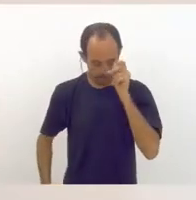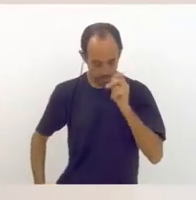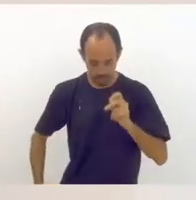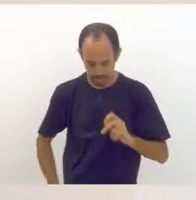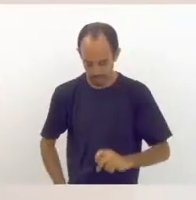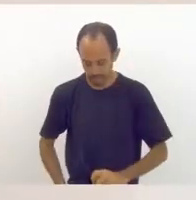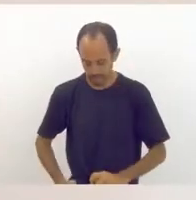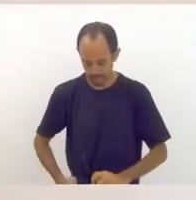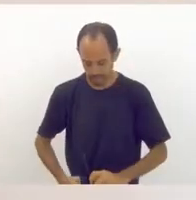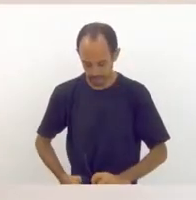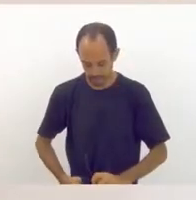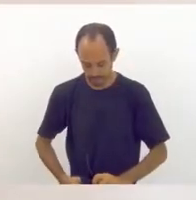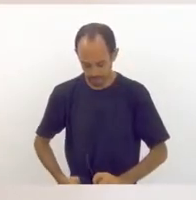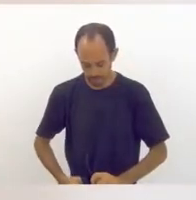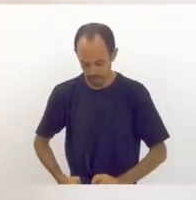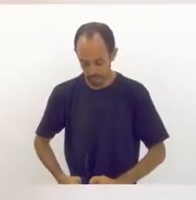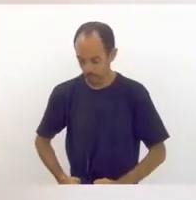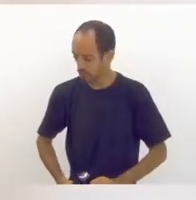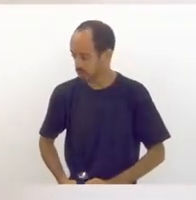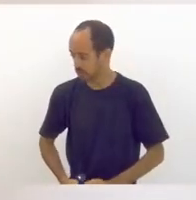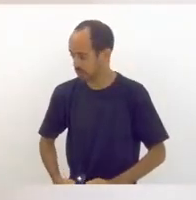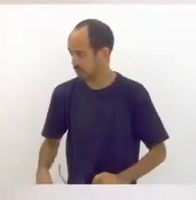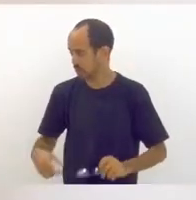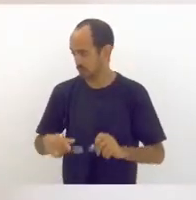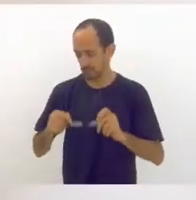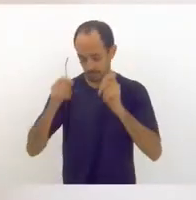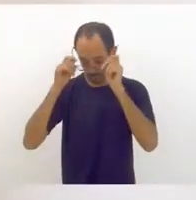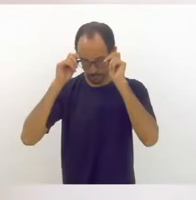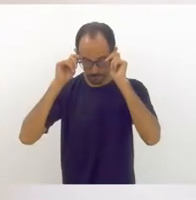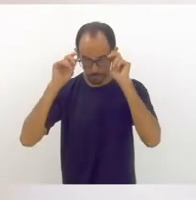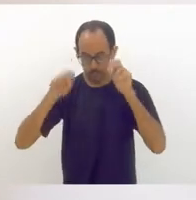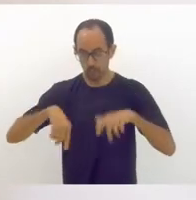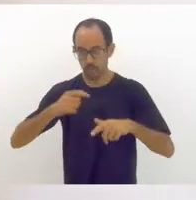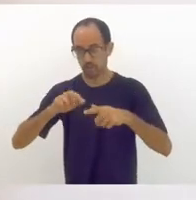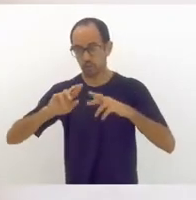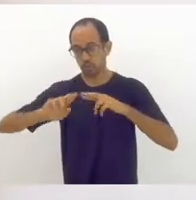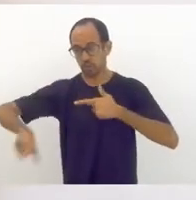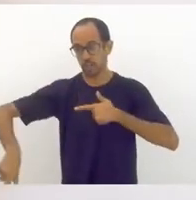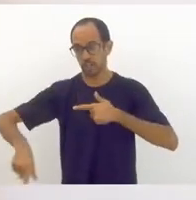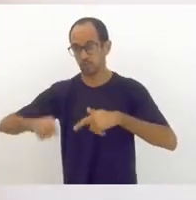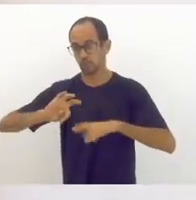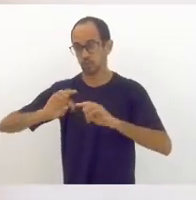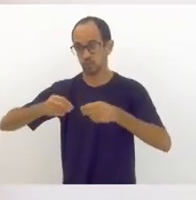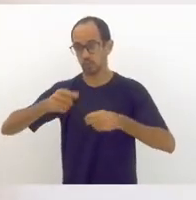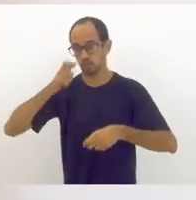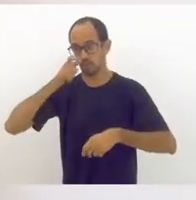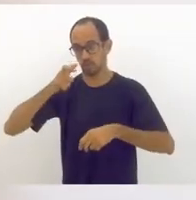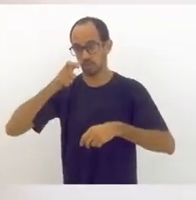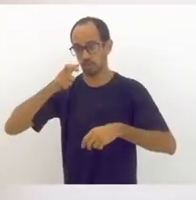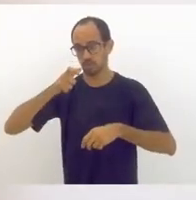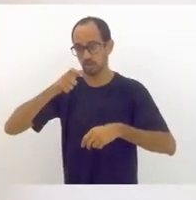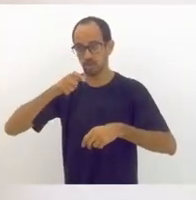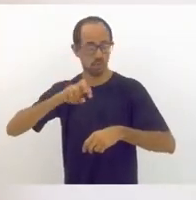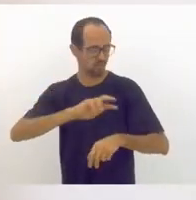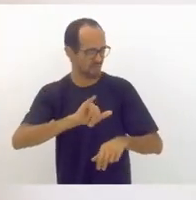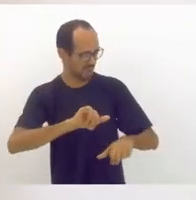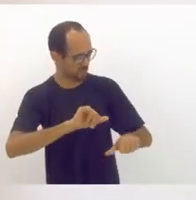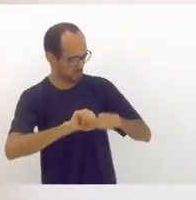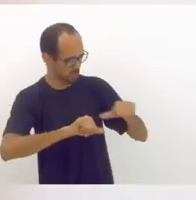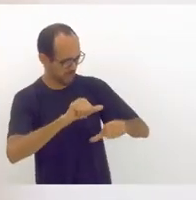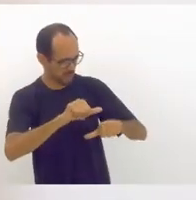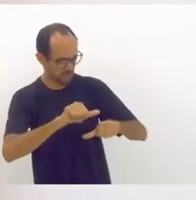a unidade, contrariando o que a representante da Pijan falou, não vai mudar. Vai mudar em muito,